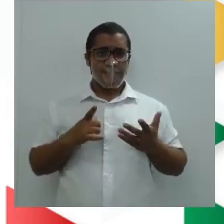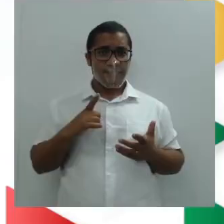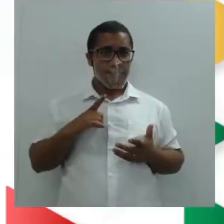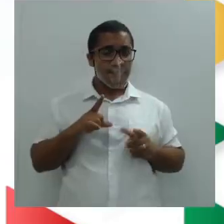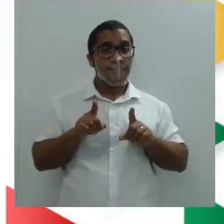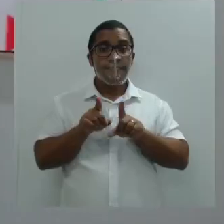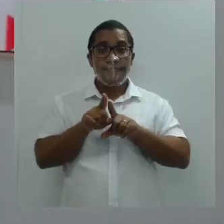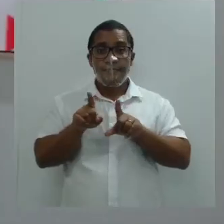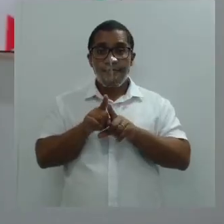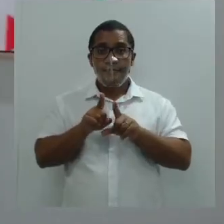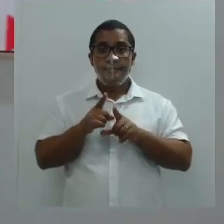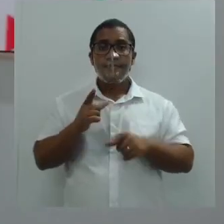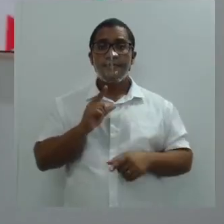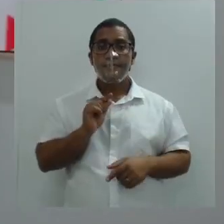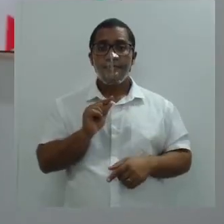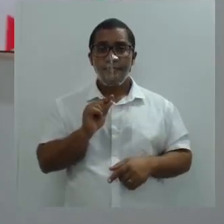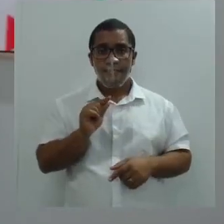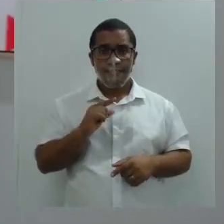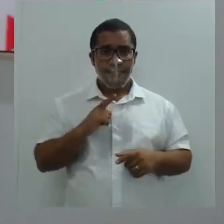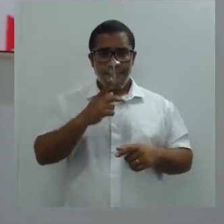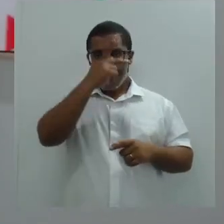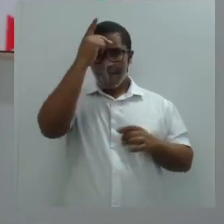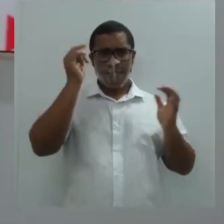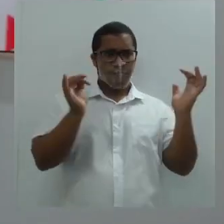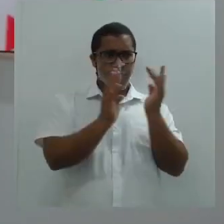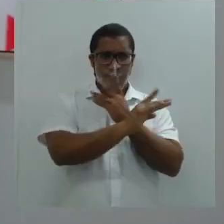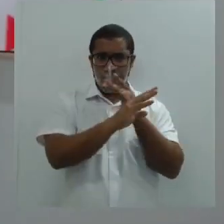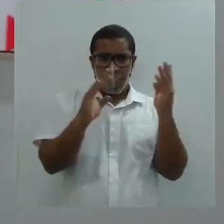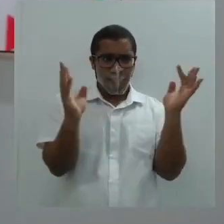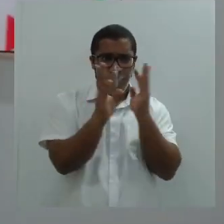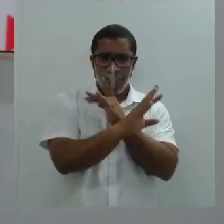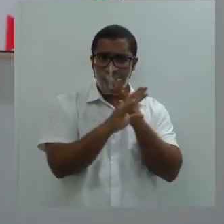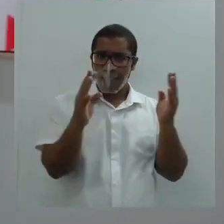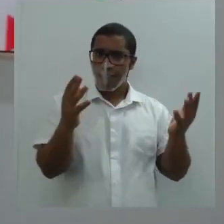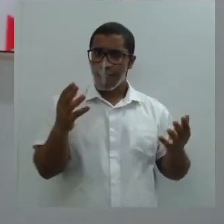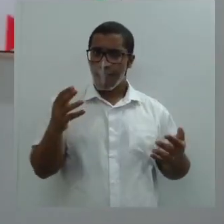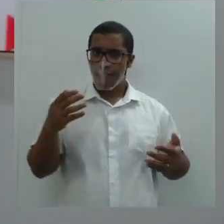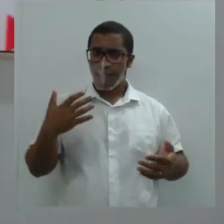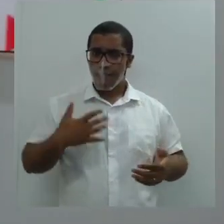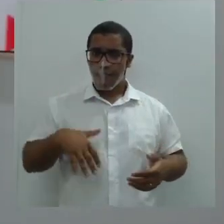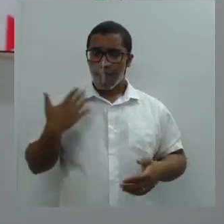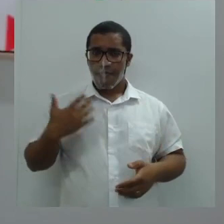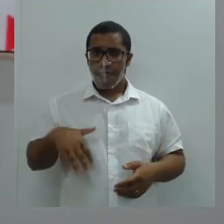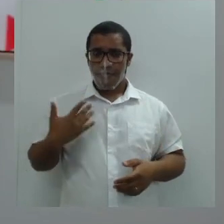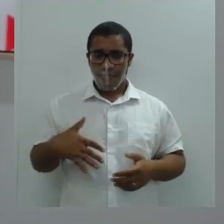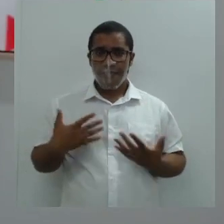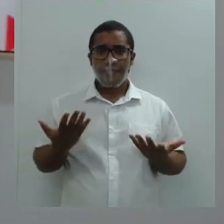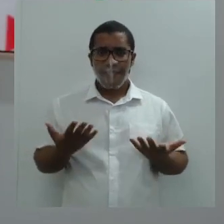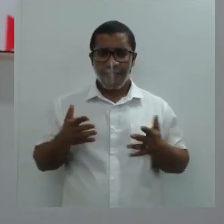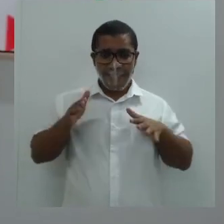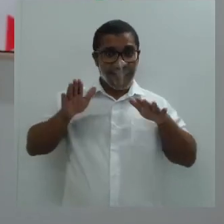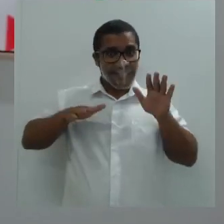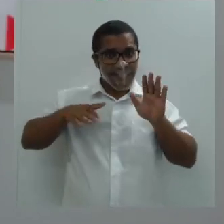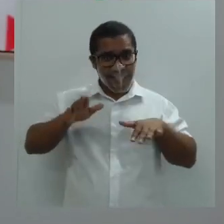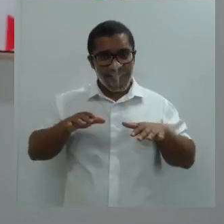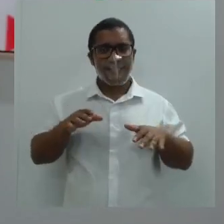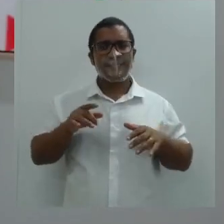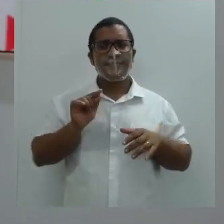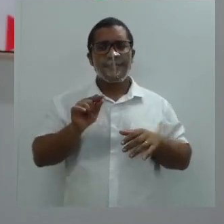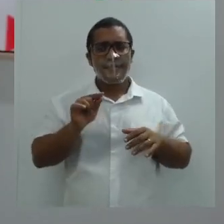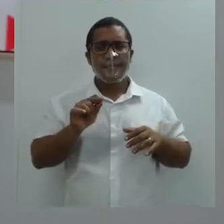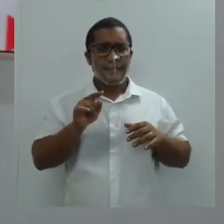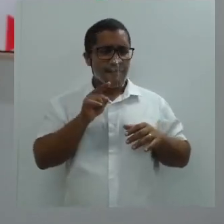ter grandes aglomerados de pessoas, tá certo? E isso muitas vezes é